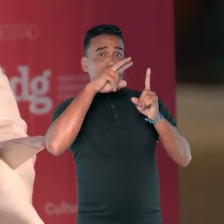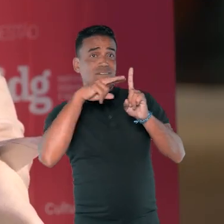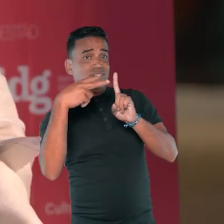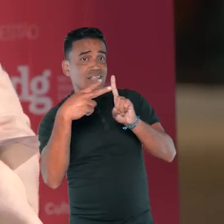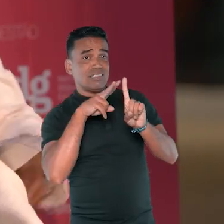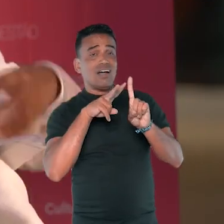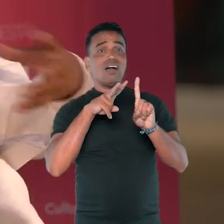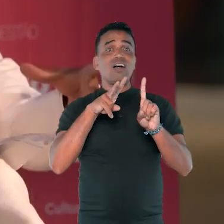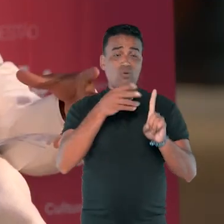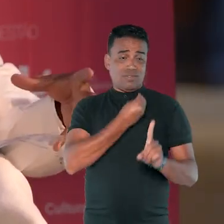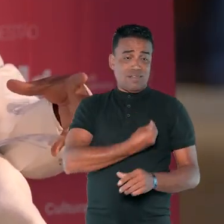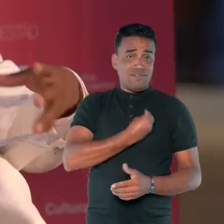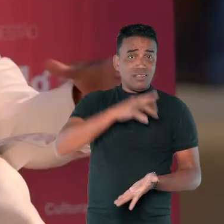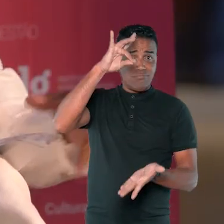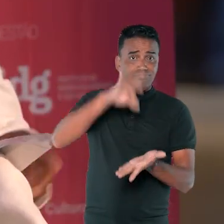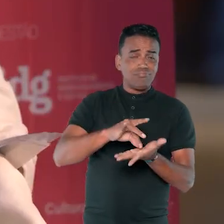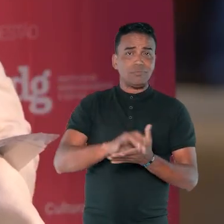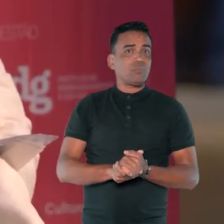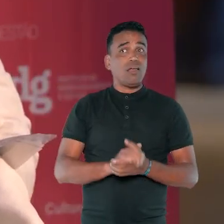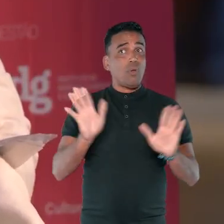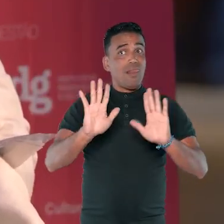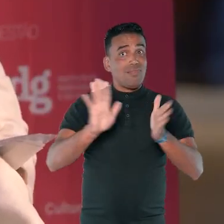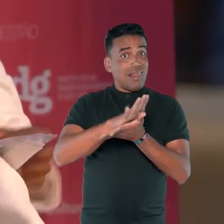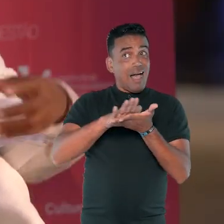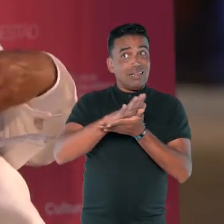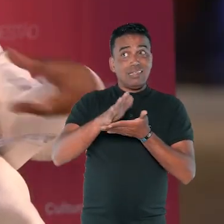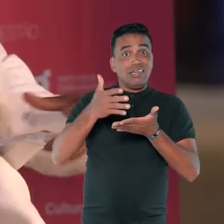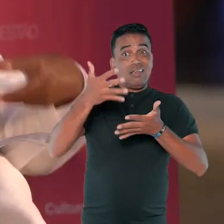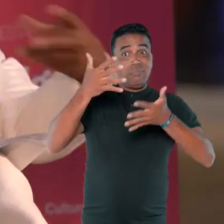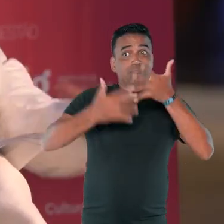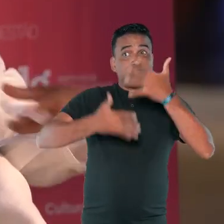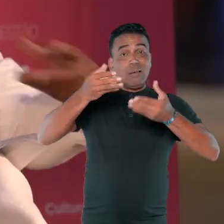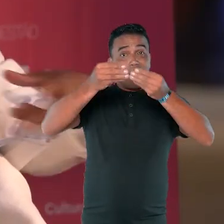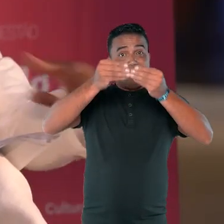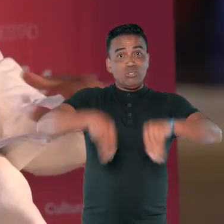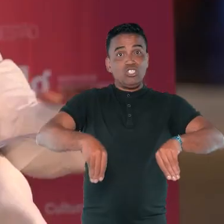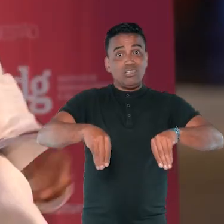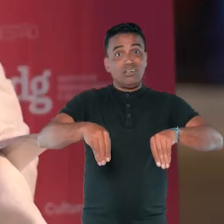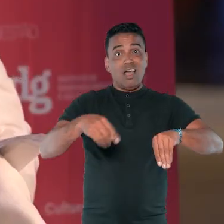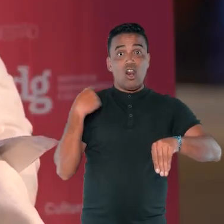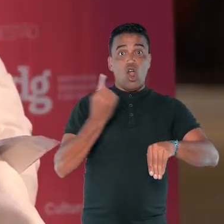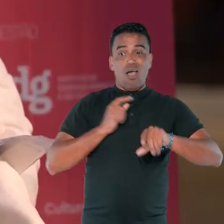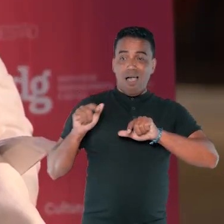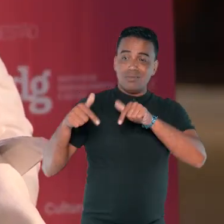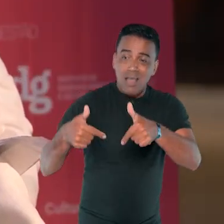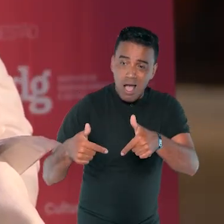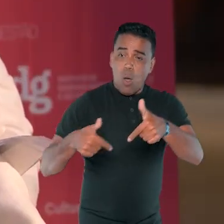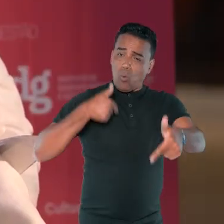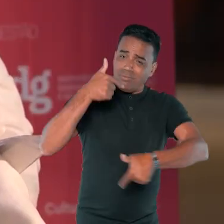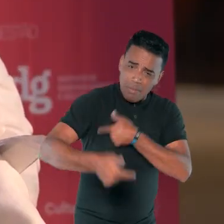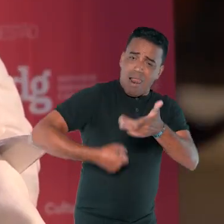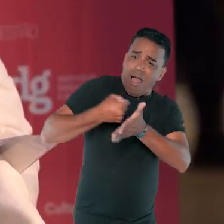realidade. Não é que nos impeça, assim, nada que nos impeça de termos ação, de trabalhar, de